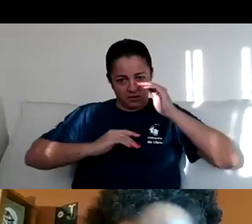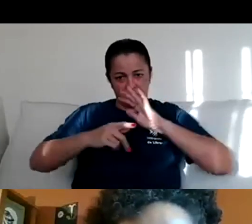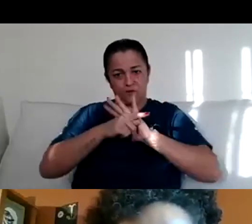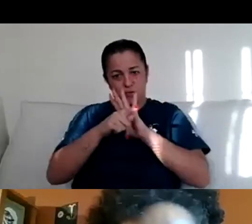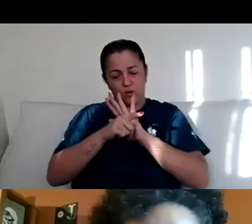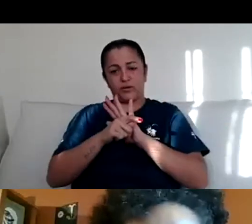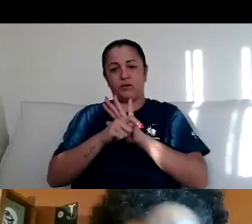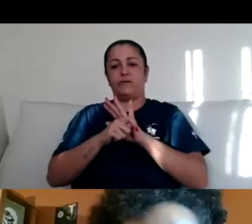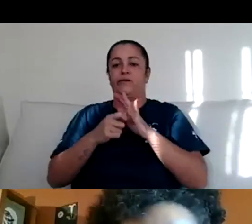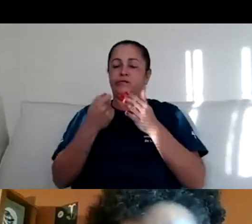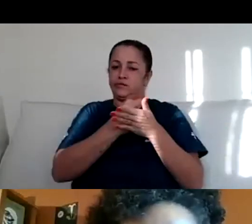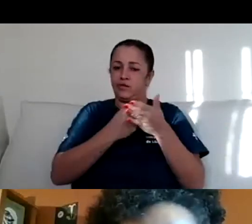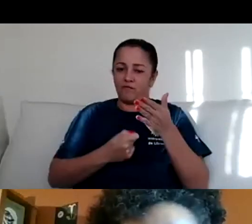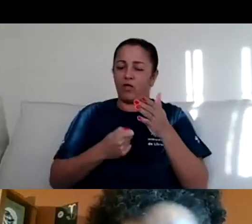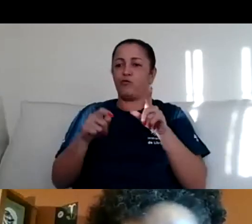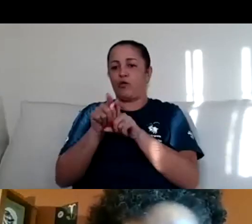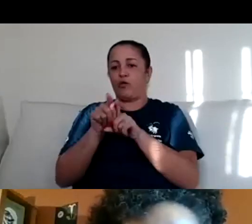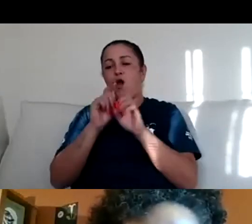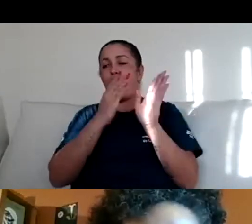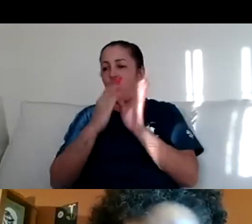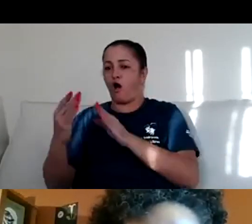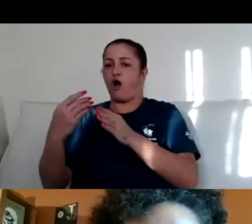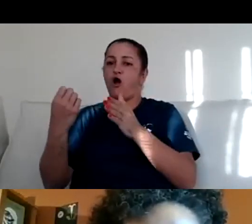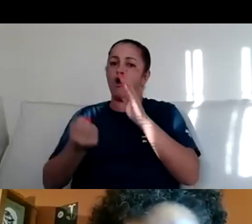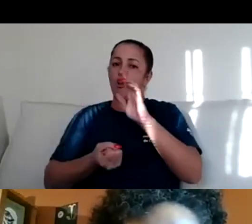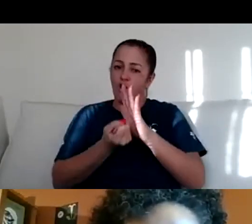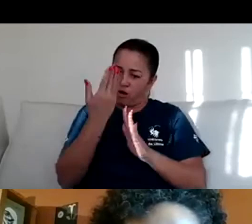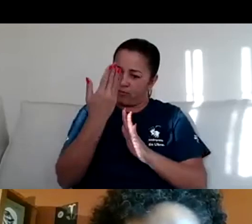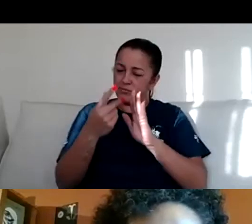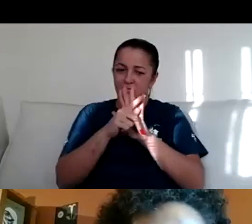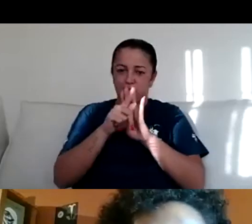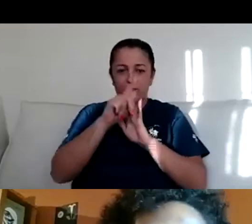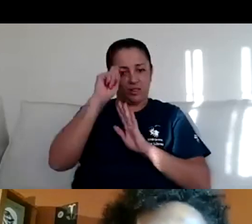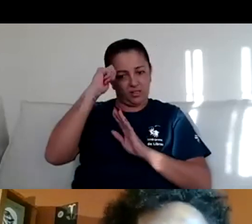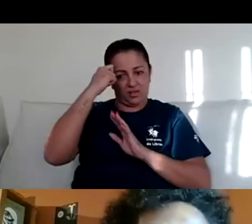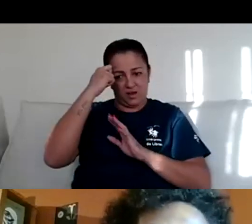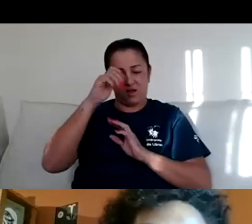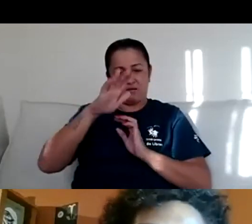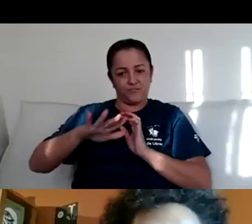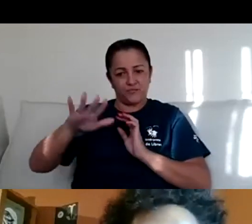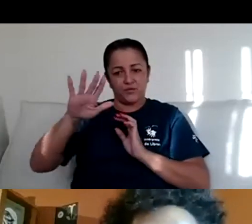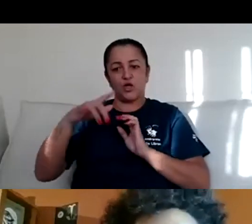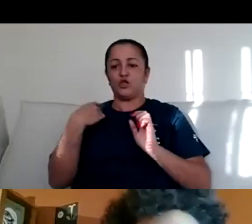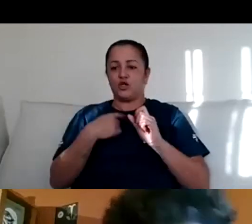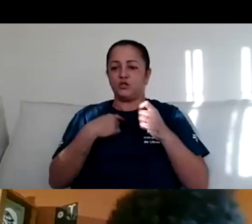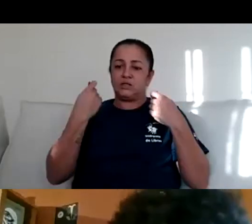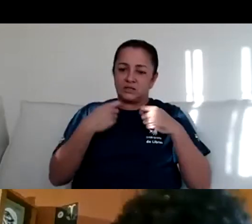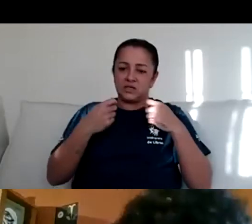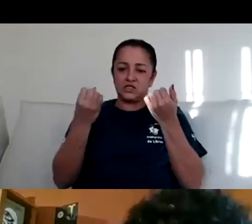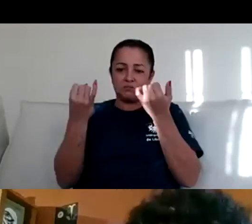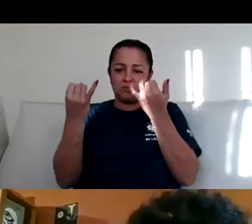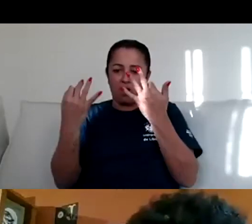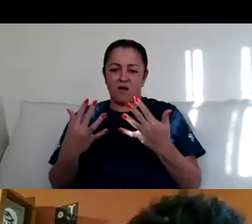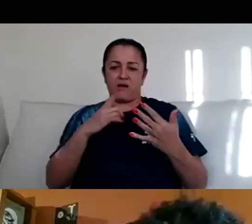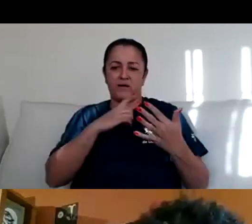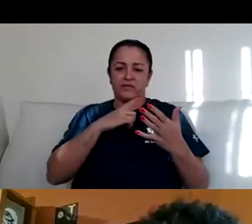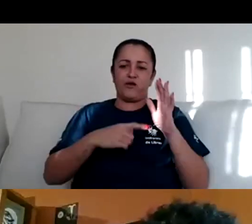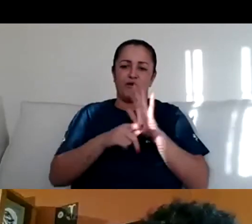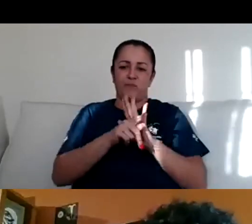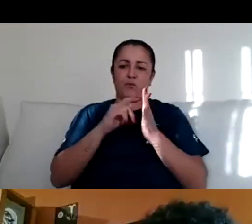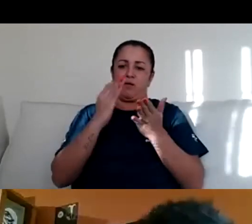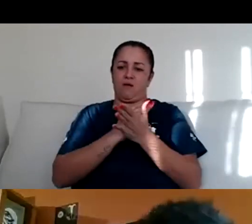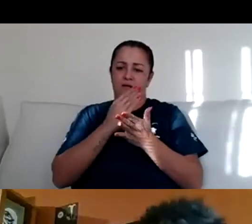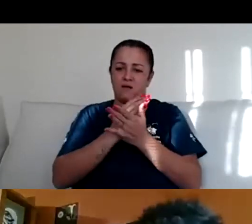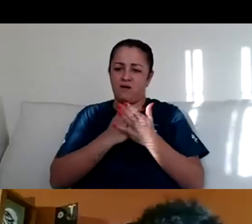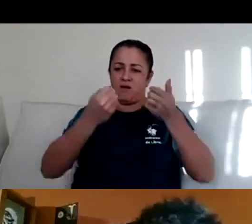precisam estar nos espaços das bibliotecas. A gente ter que dizer, olha como isso é problemático, que vidas